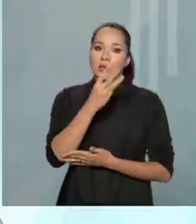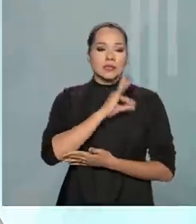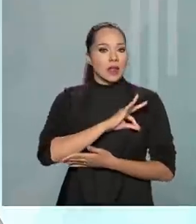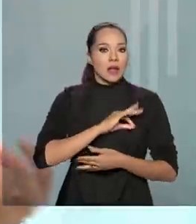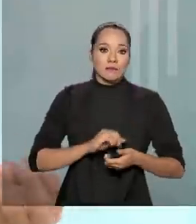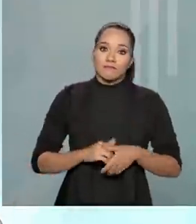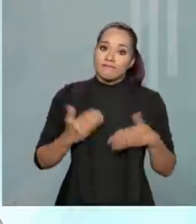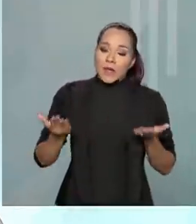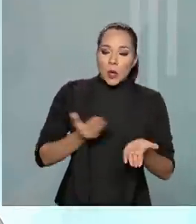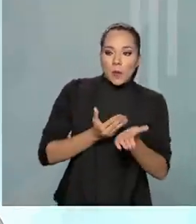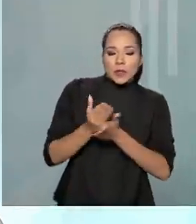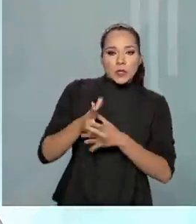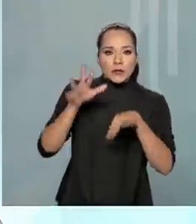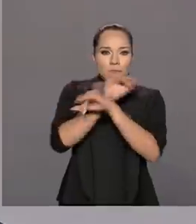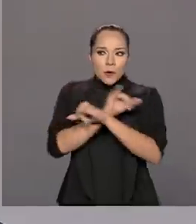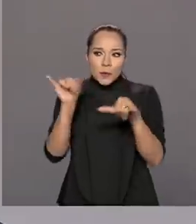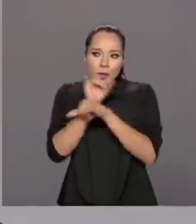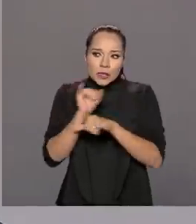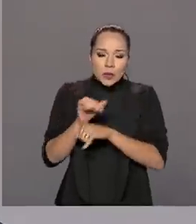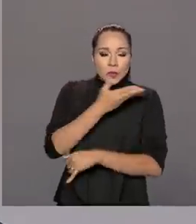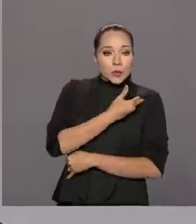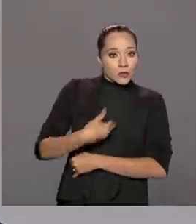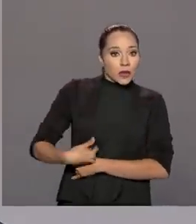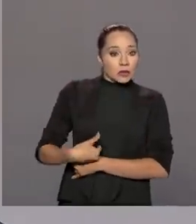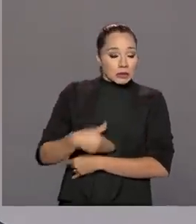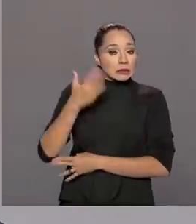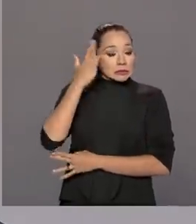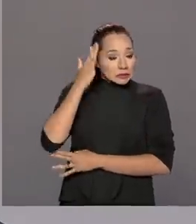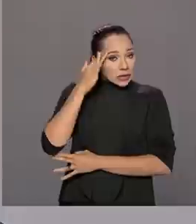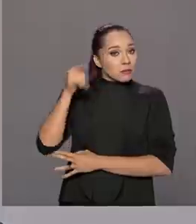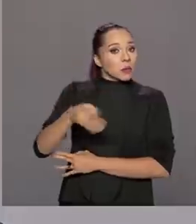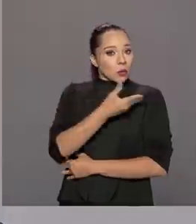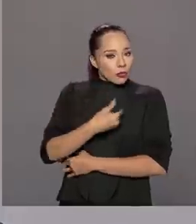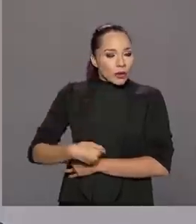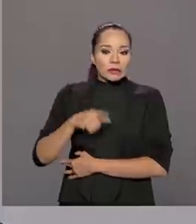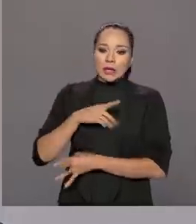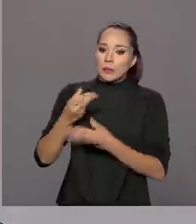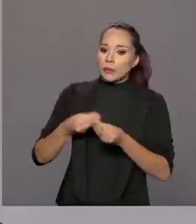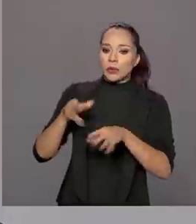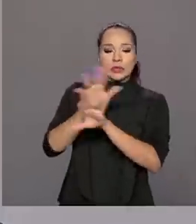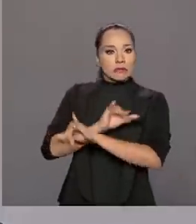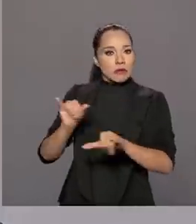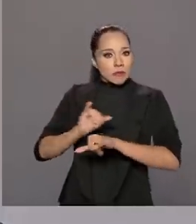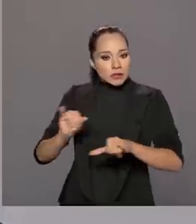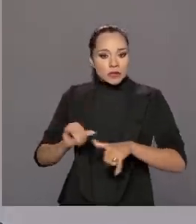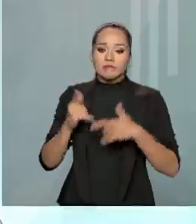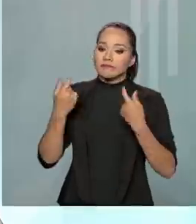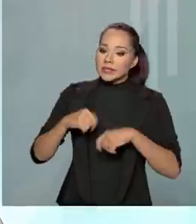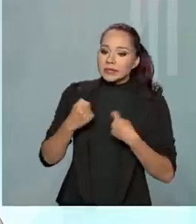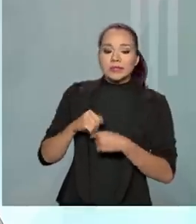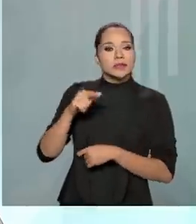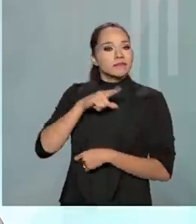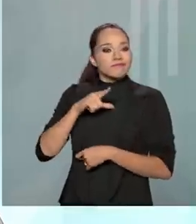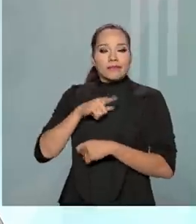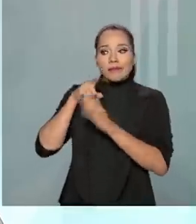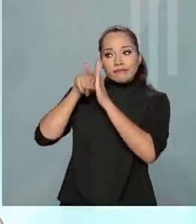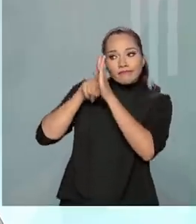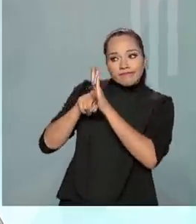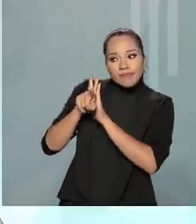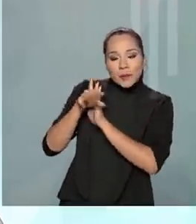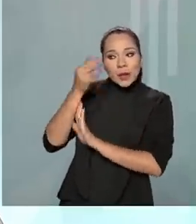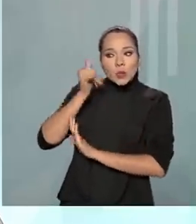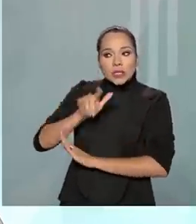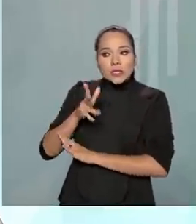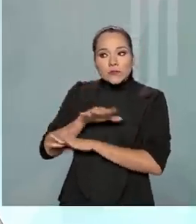nós começamos a buscar os dados do governo, a gente sabe que hoje o governo tem muitos dados e, às vezes, não tem informação. A tem que tratar os dados para tirar a informação, e foi isso que nós